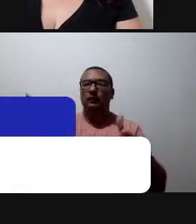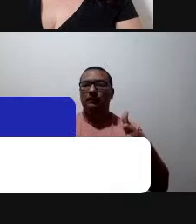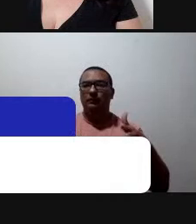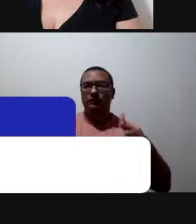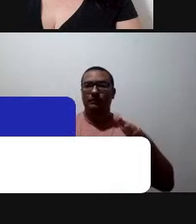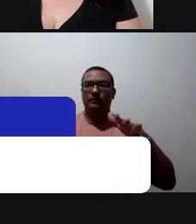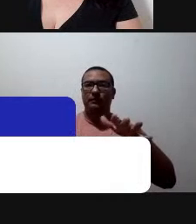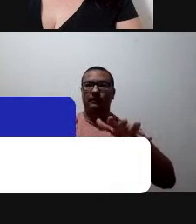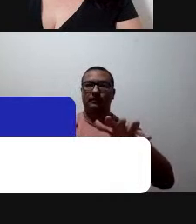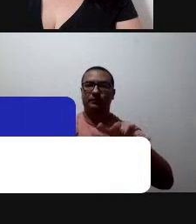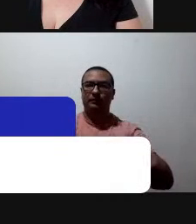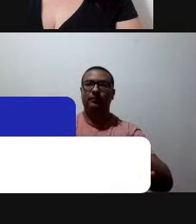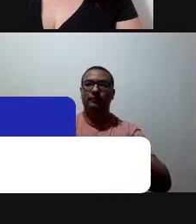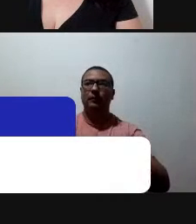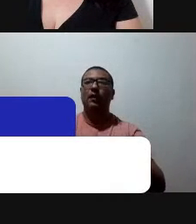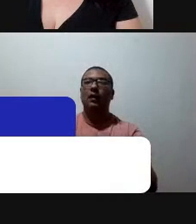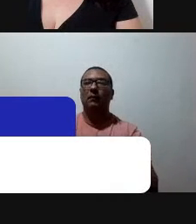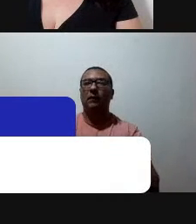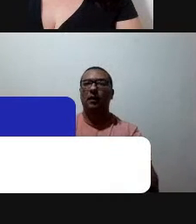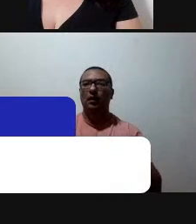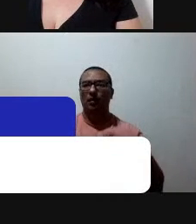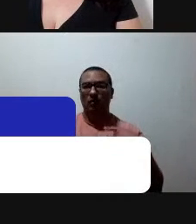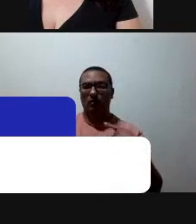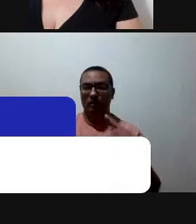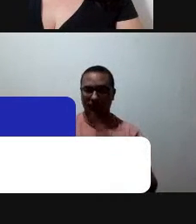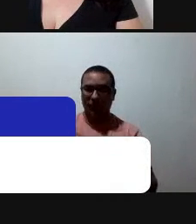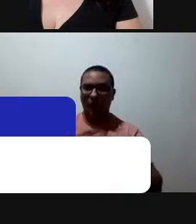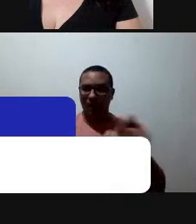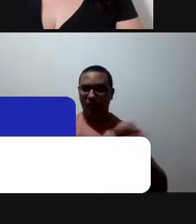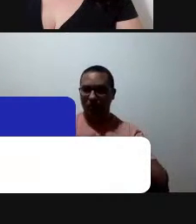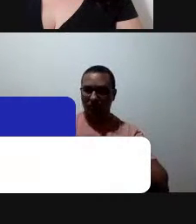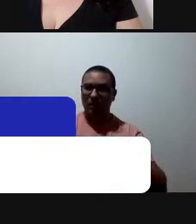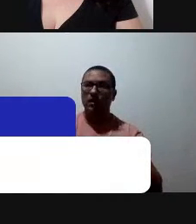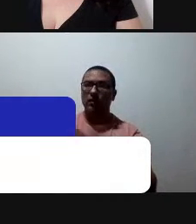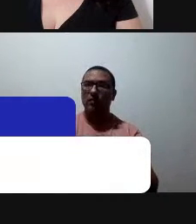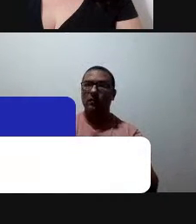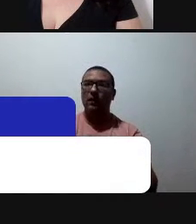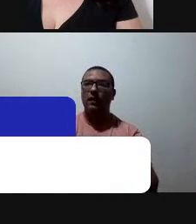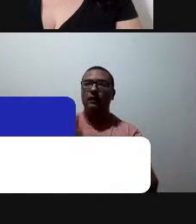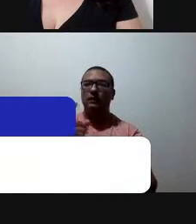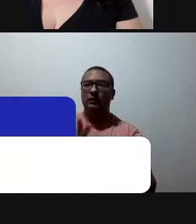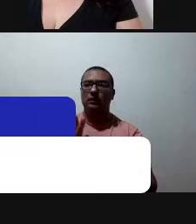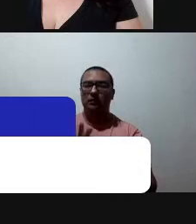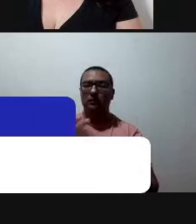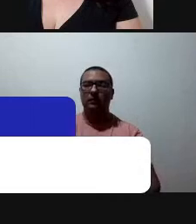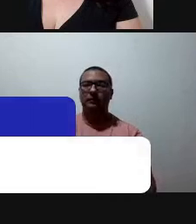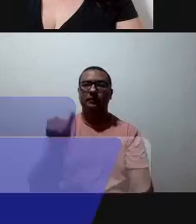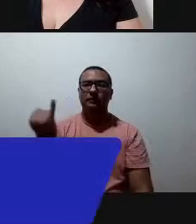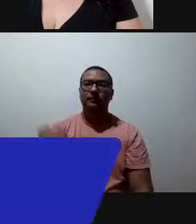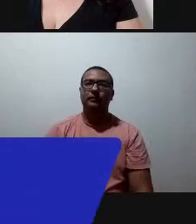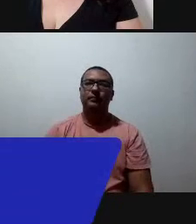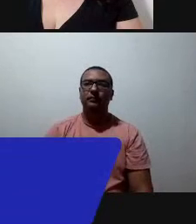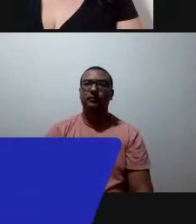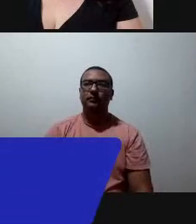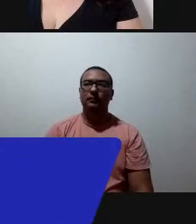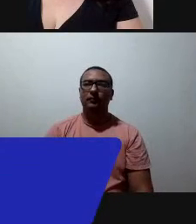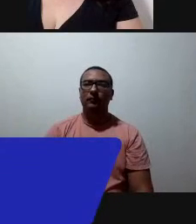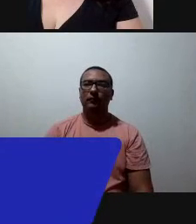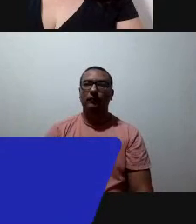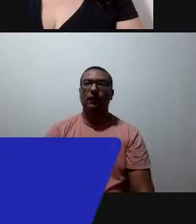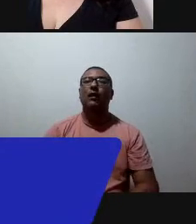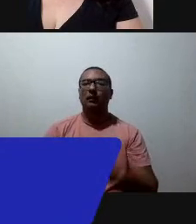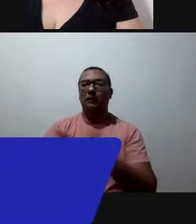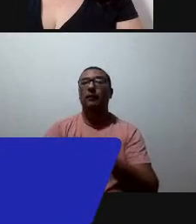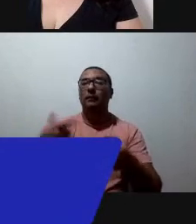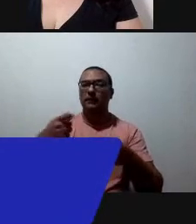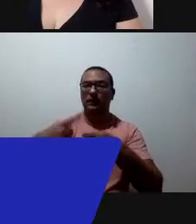para permitir que a nossa economia de mercado se amplifique. E isso eu faço com uma cidade com um campo mais